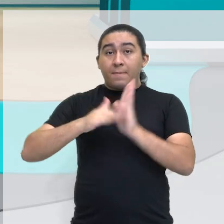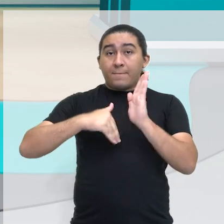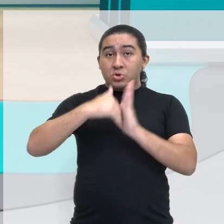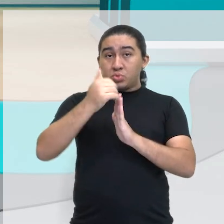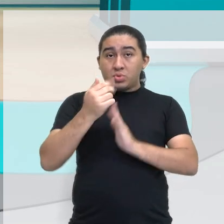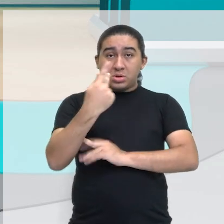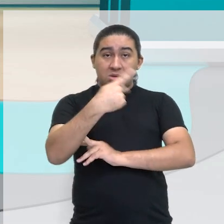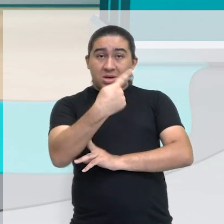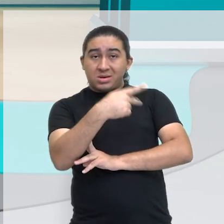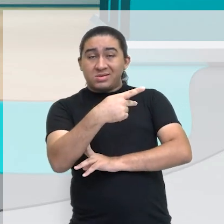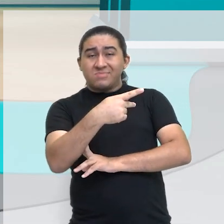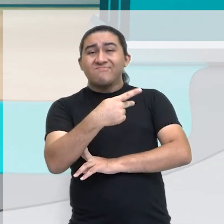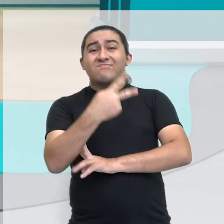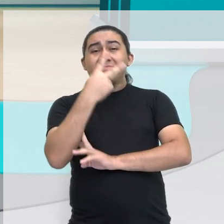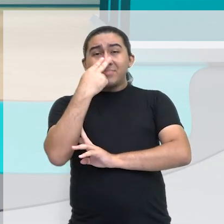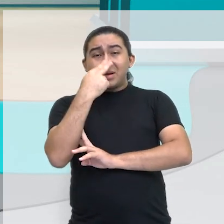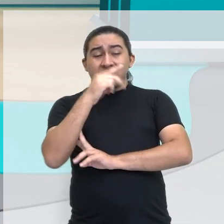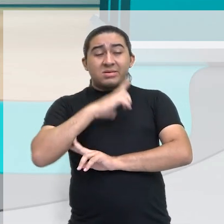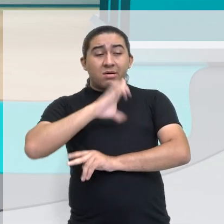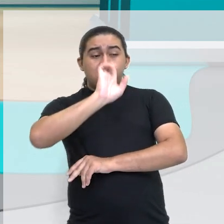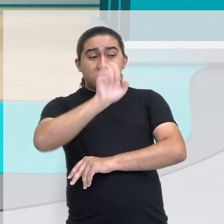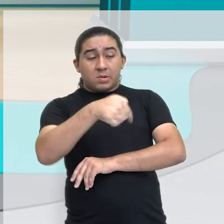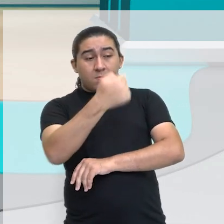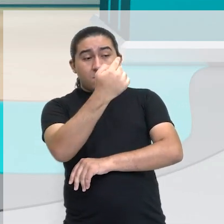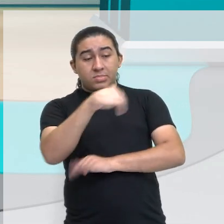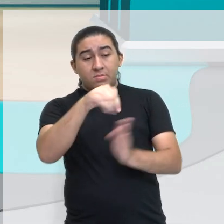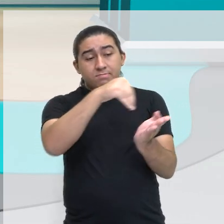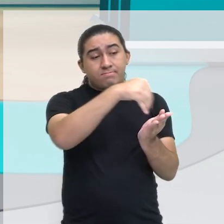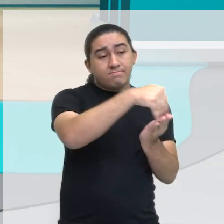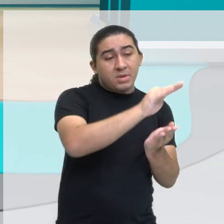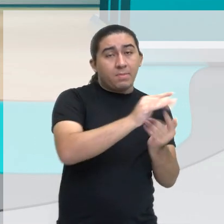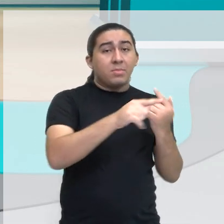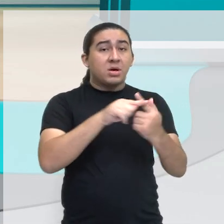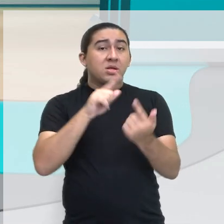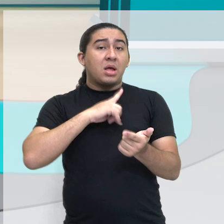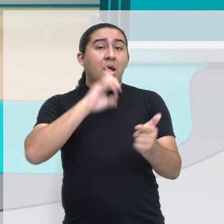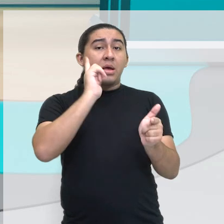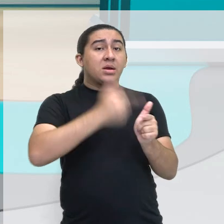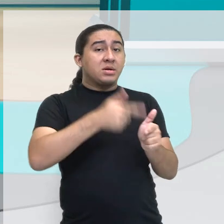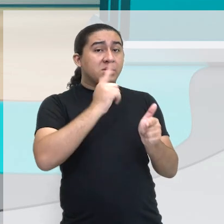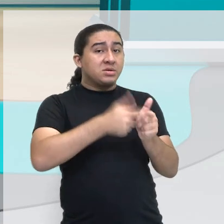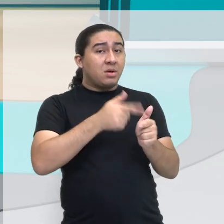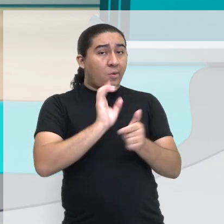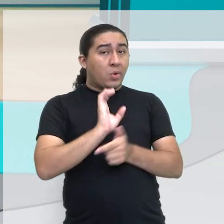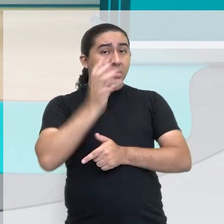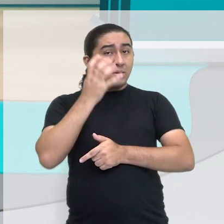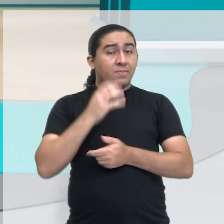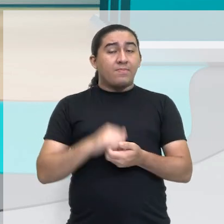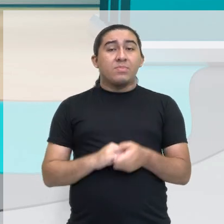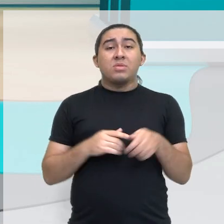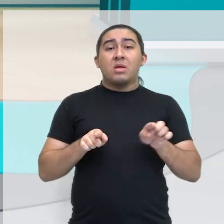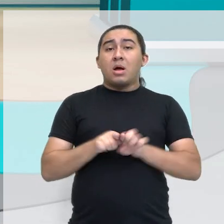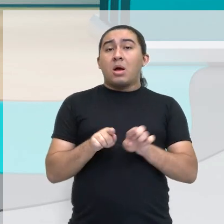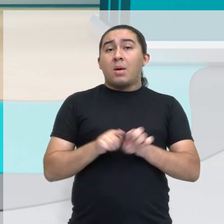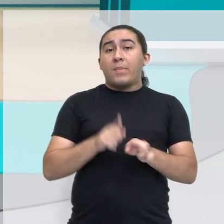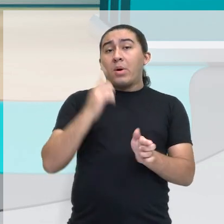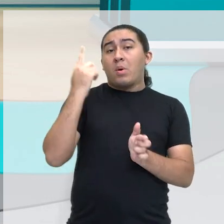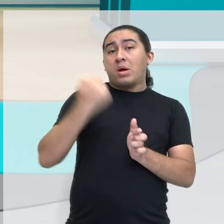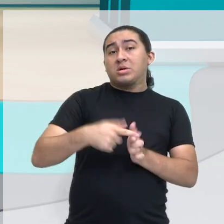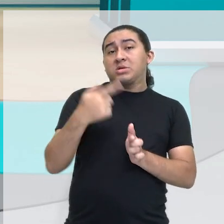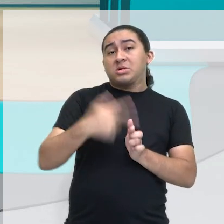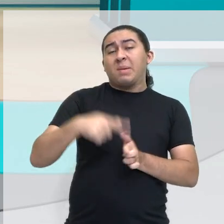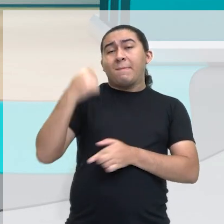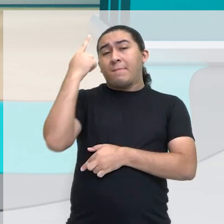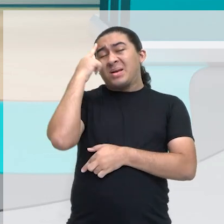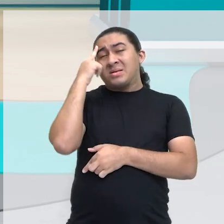foi reprovada. Houve uma grande crítica. E o crítico falou que não passava de